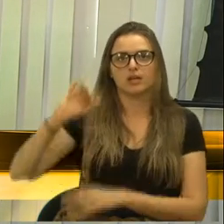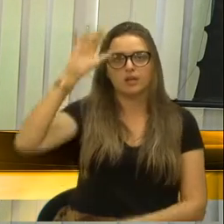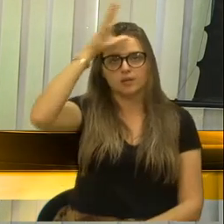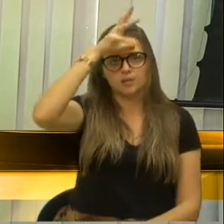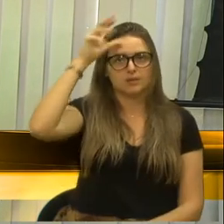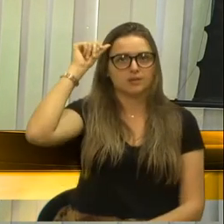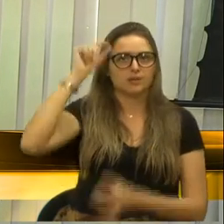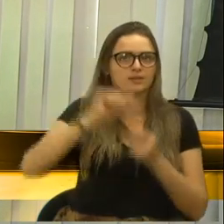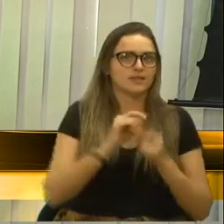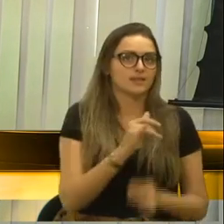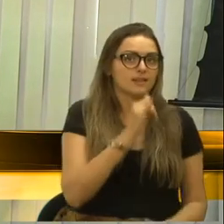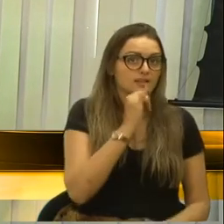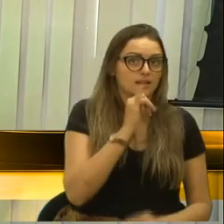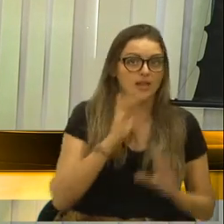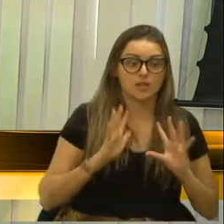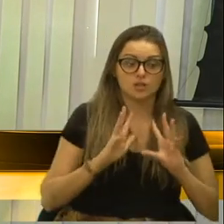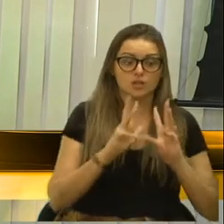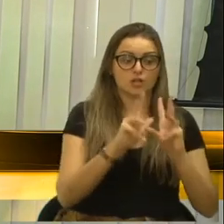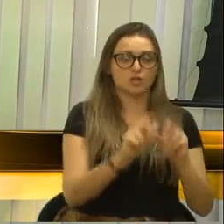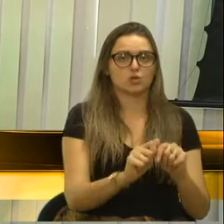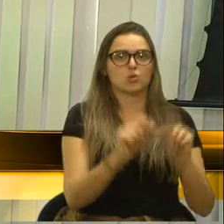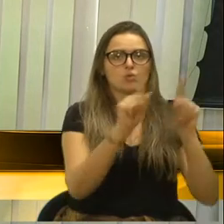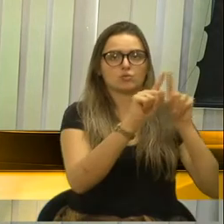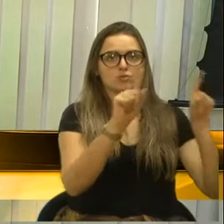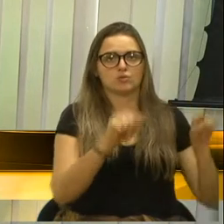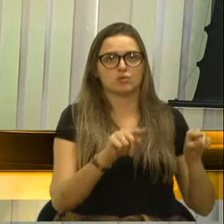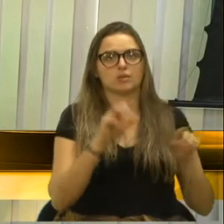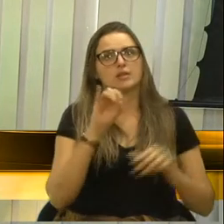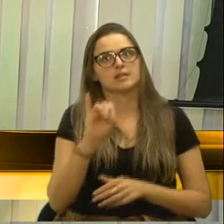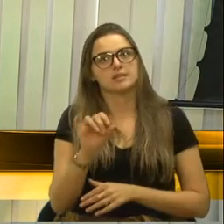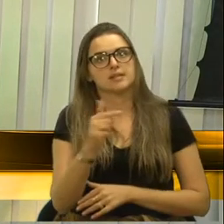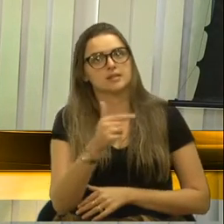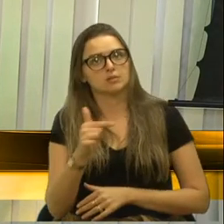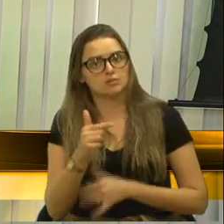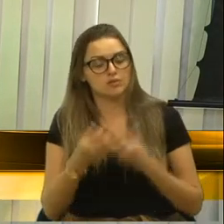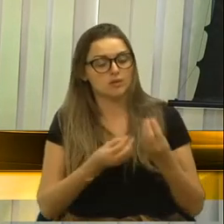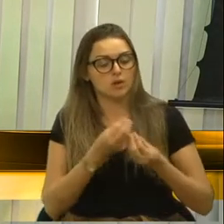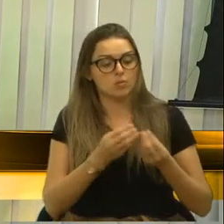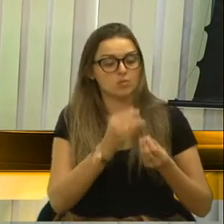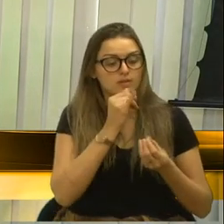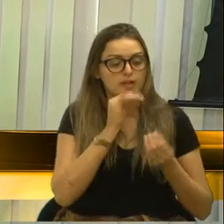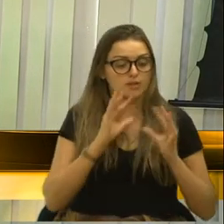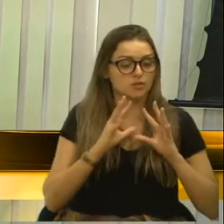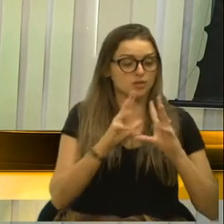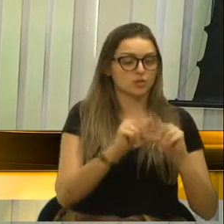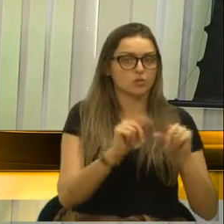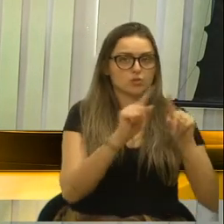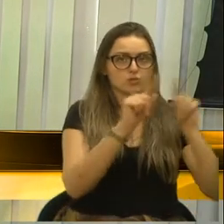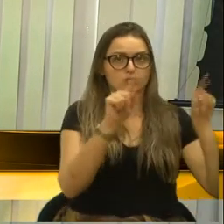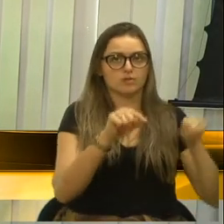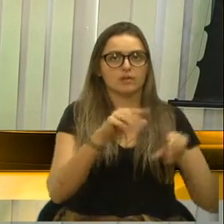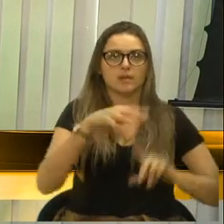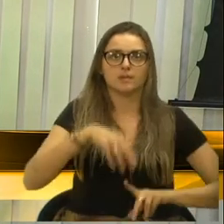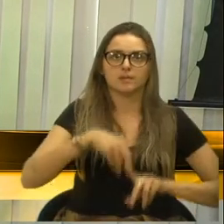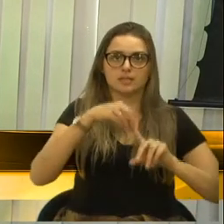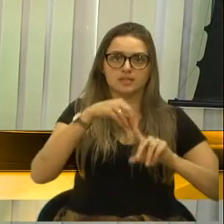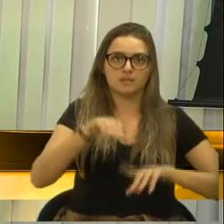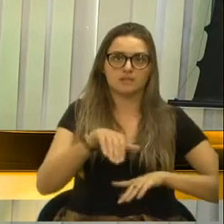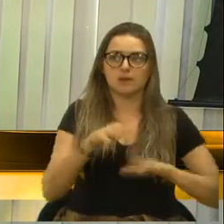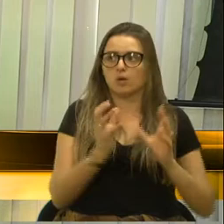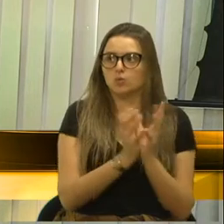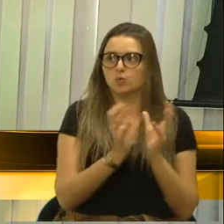testar todos os funcionários, mas se não der, que se faça o máximo possível, especialmente no grupo da Capina, que é o grupo